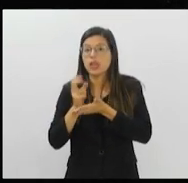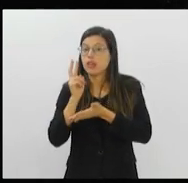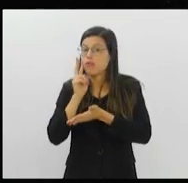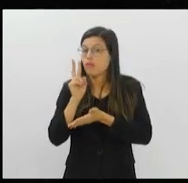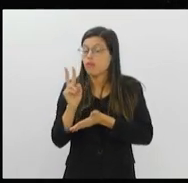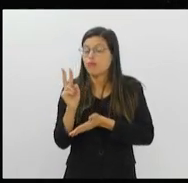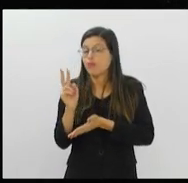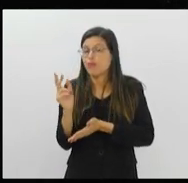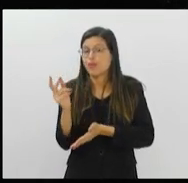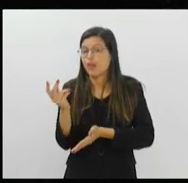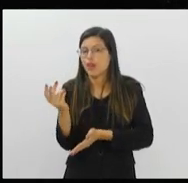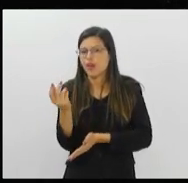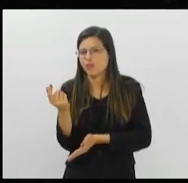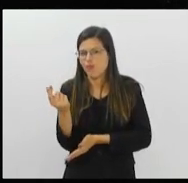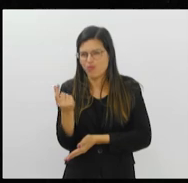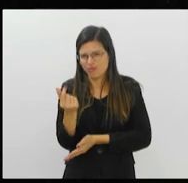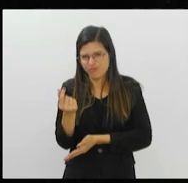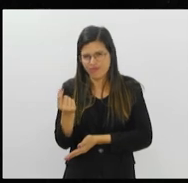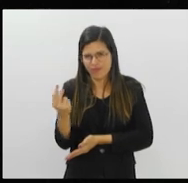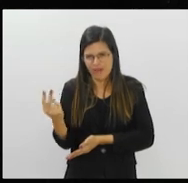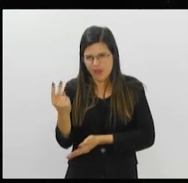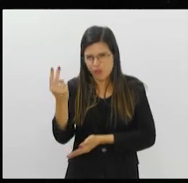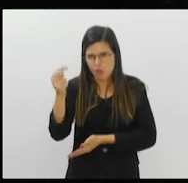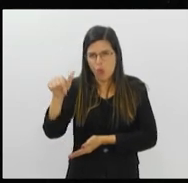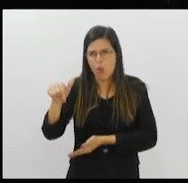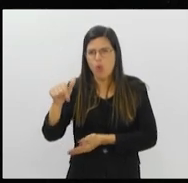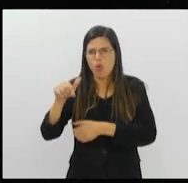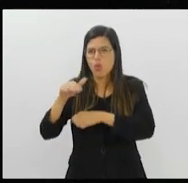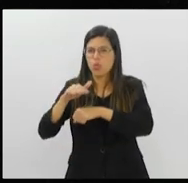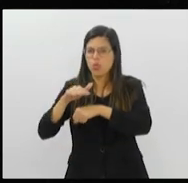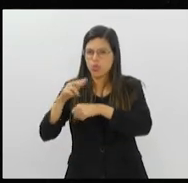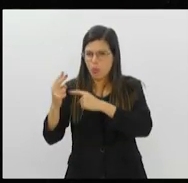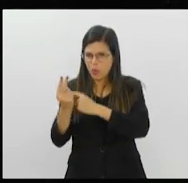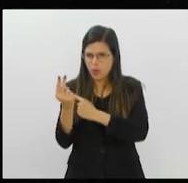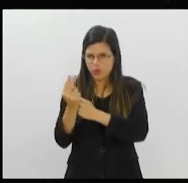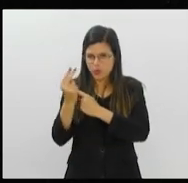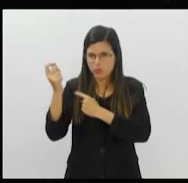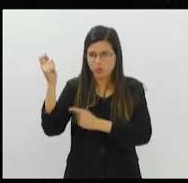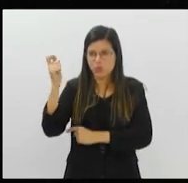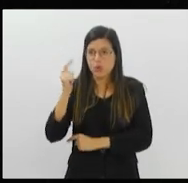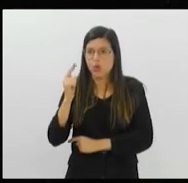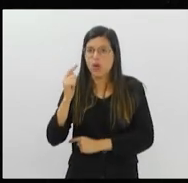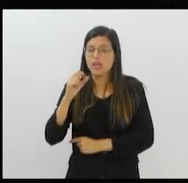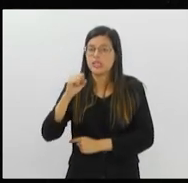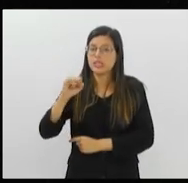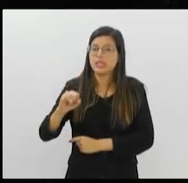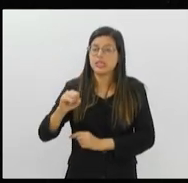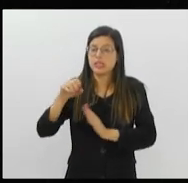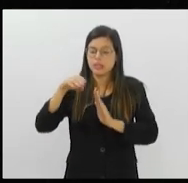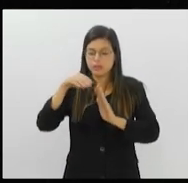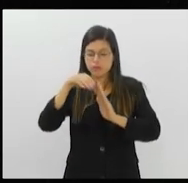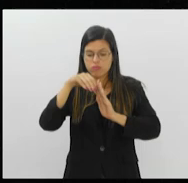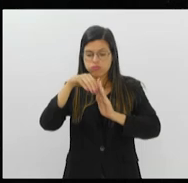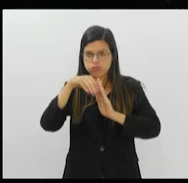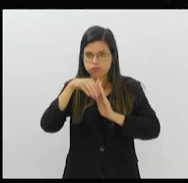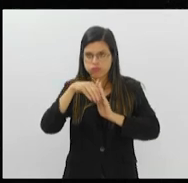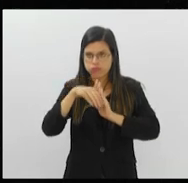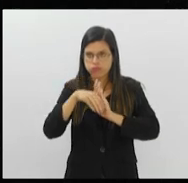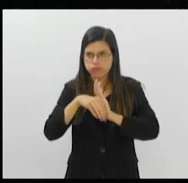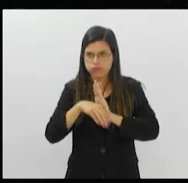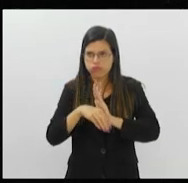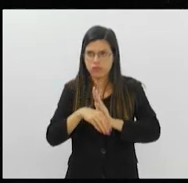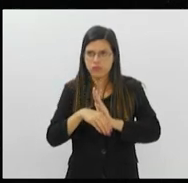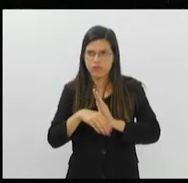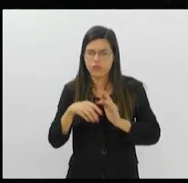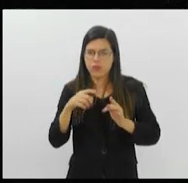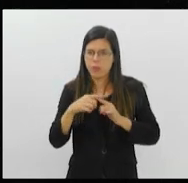preço do protetor solar, se tinha caído de preço proporcionalmente à redução da